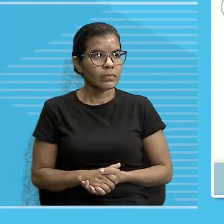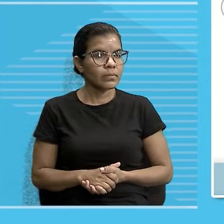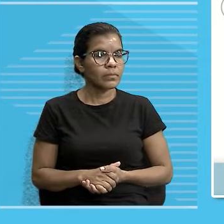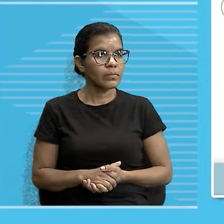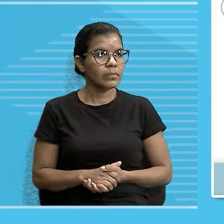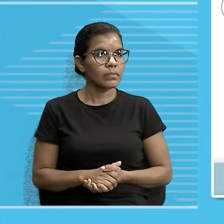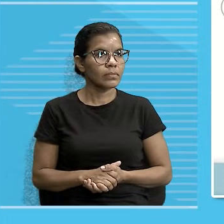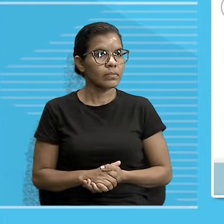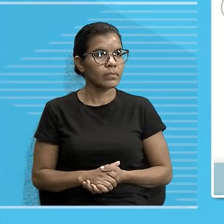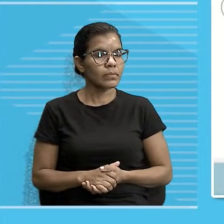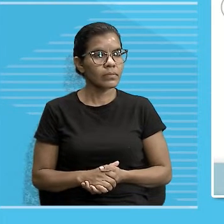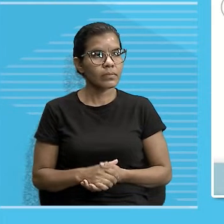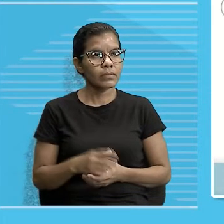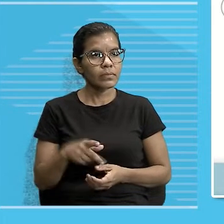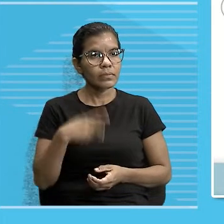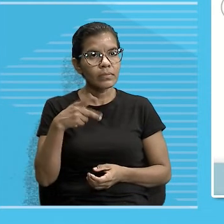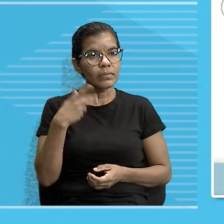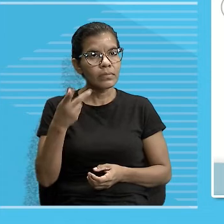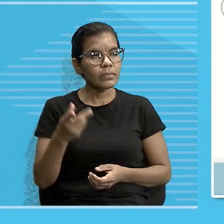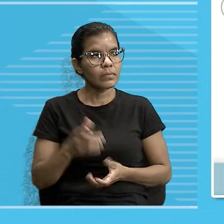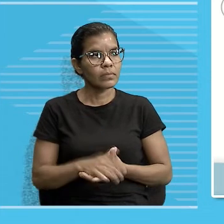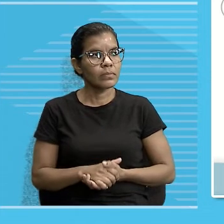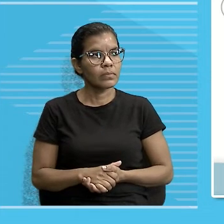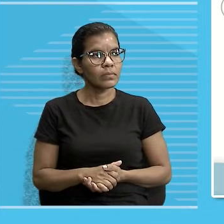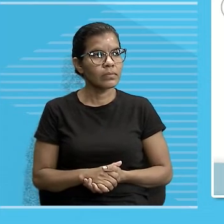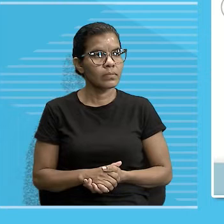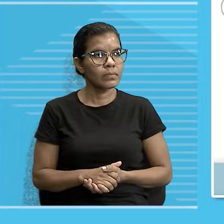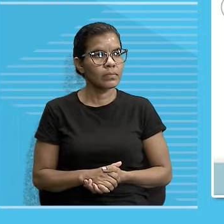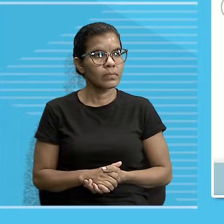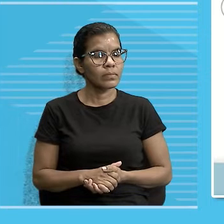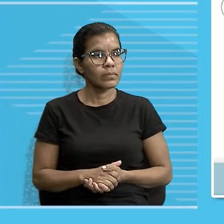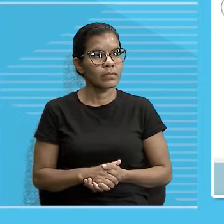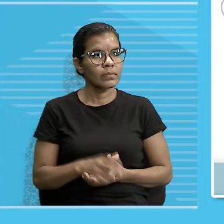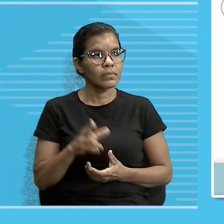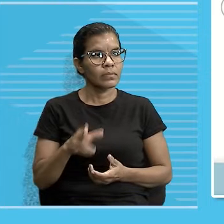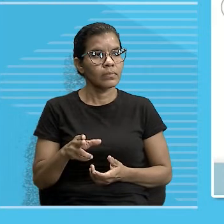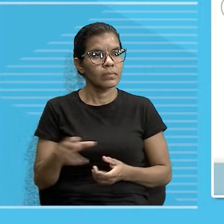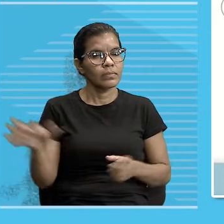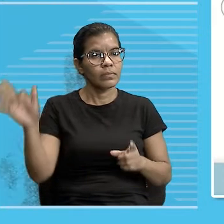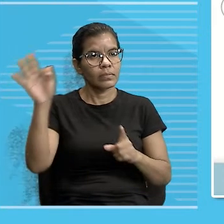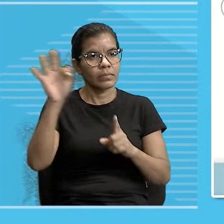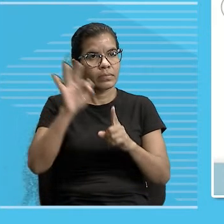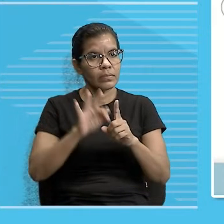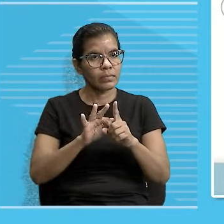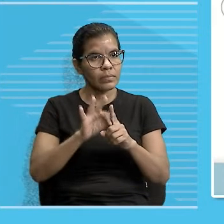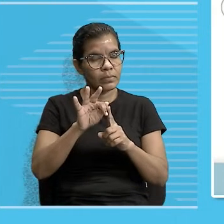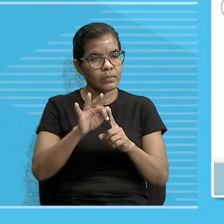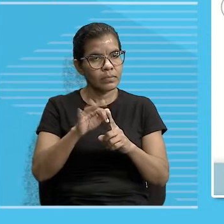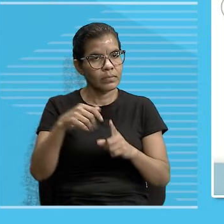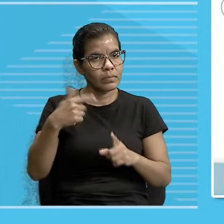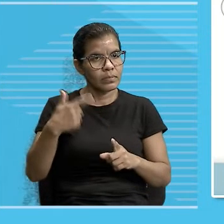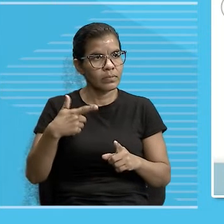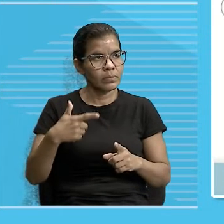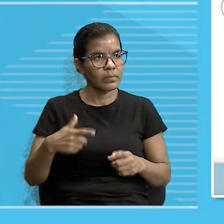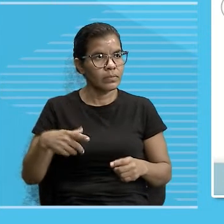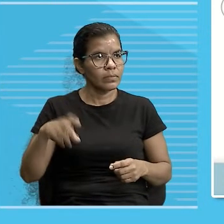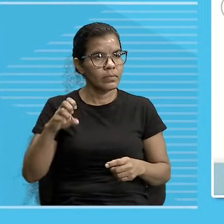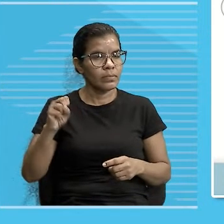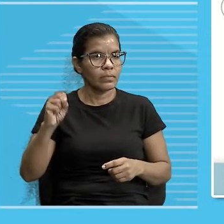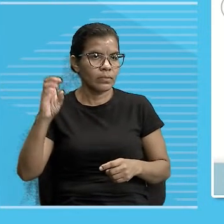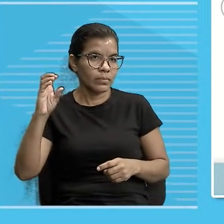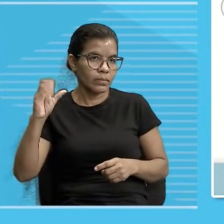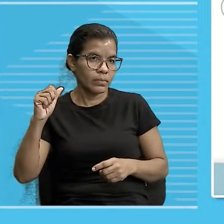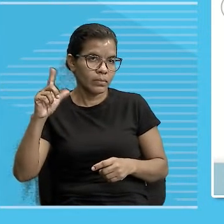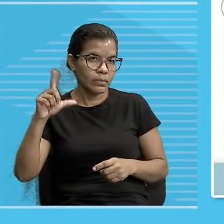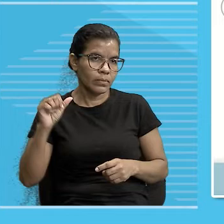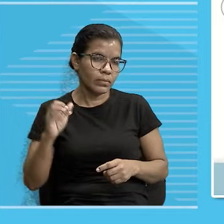Aqui, ele está dizendo o quê? Que é a mesma temperatura para as duas escalas. Então, a gente